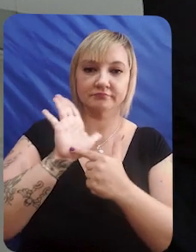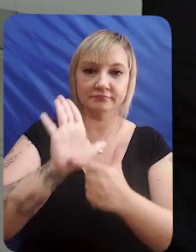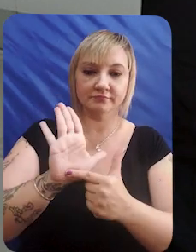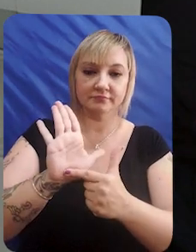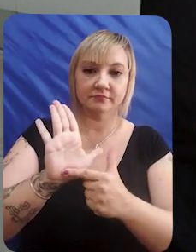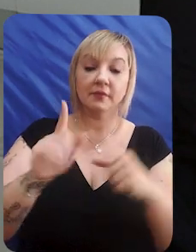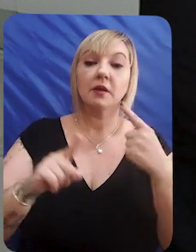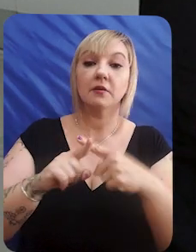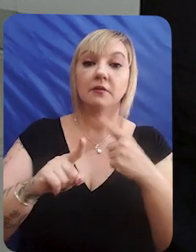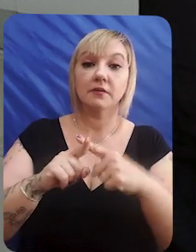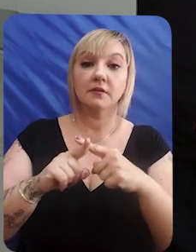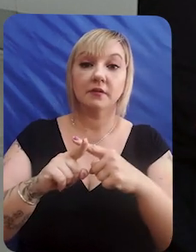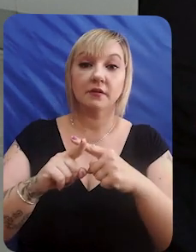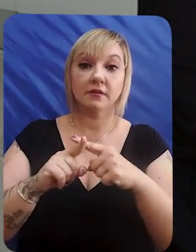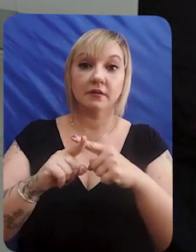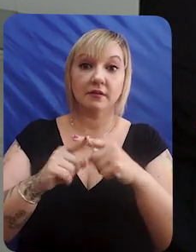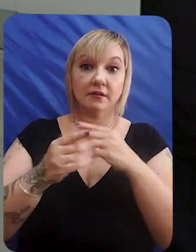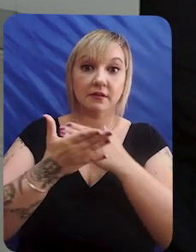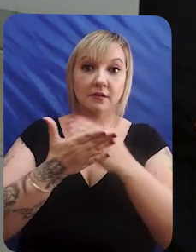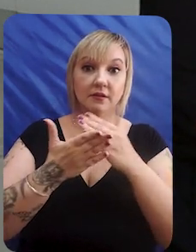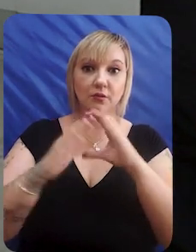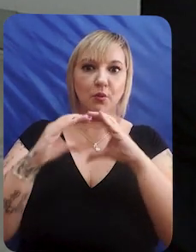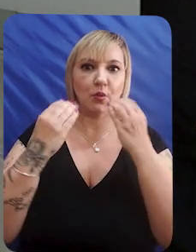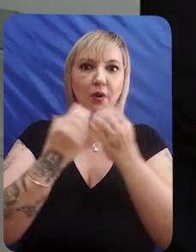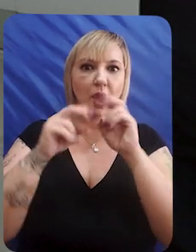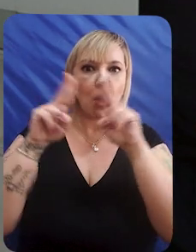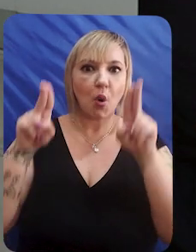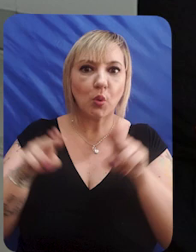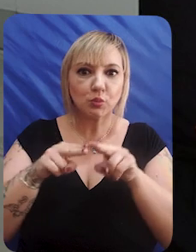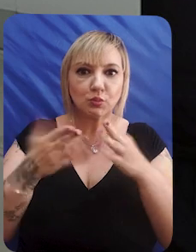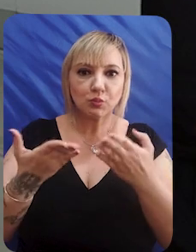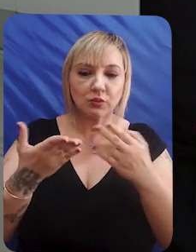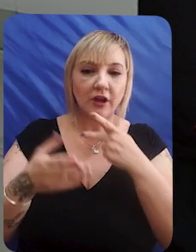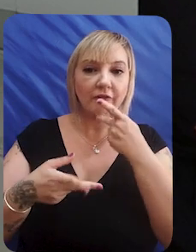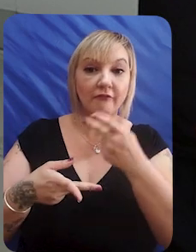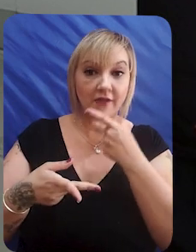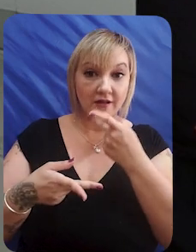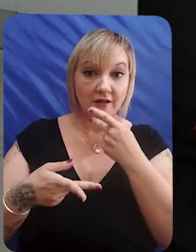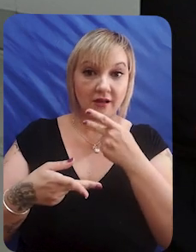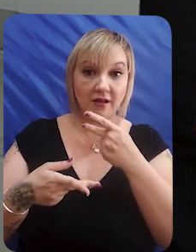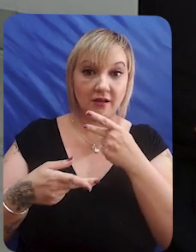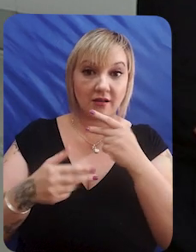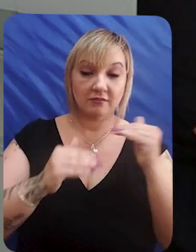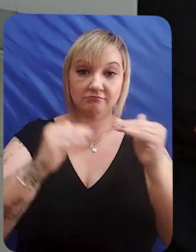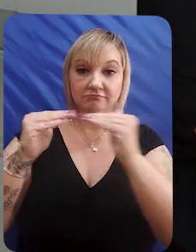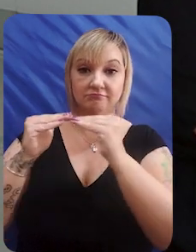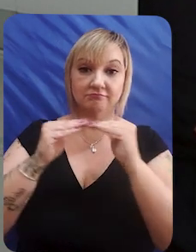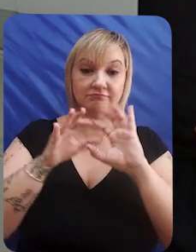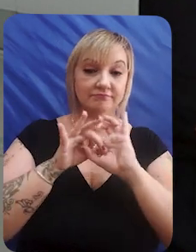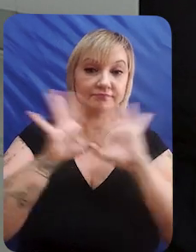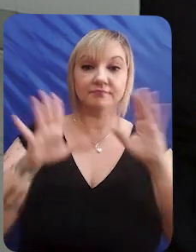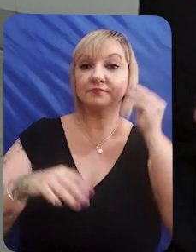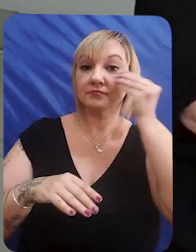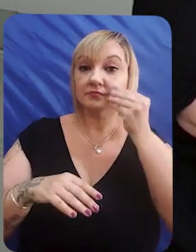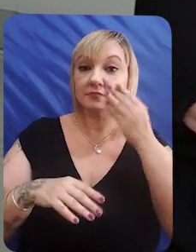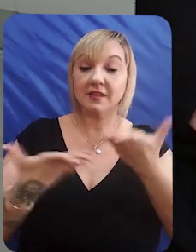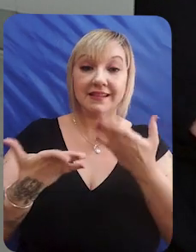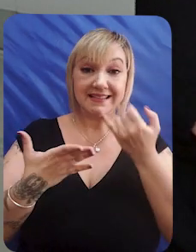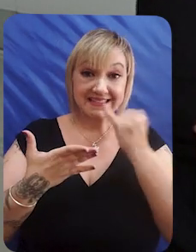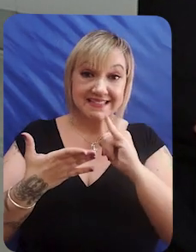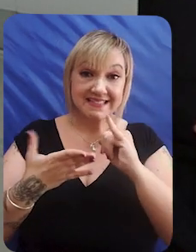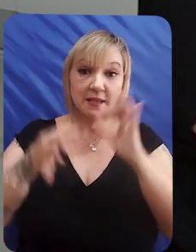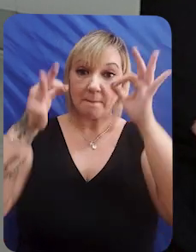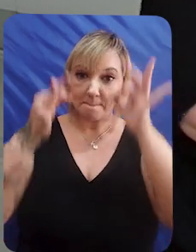existe, porque a gente já vem desde do Congresso da ONU, né, quando a gente fala em isonomia e igualdade de oportunidade para todos. Se